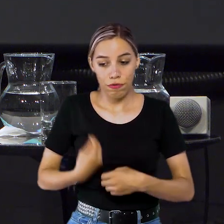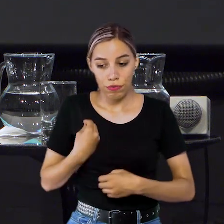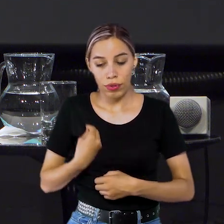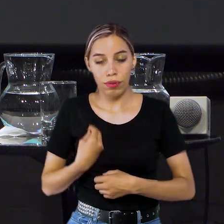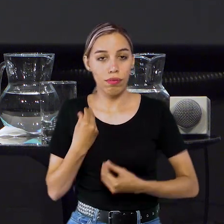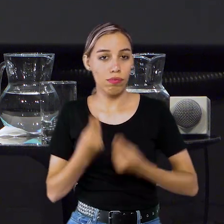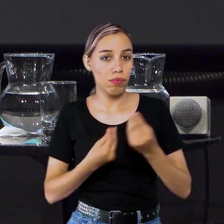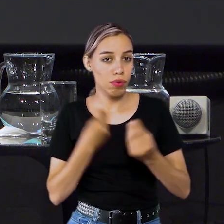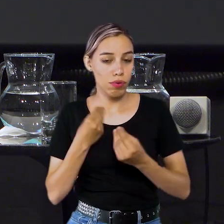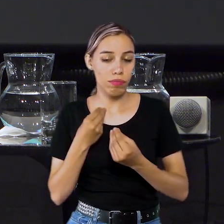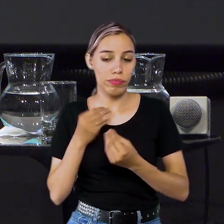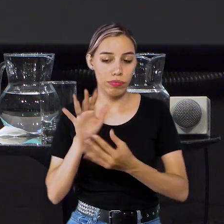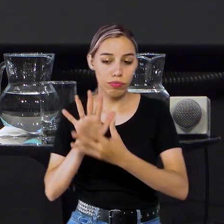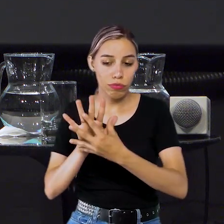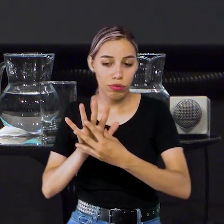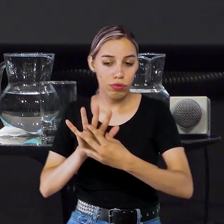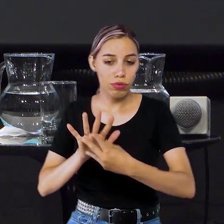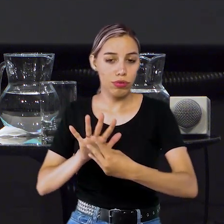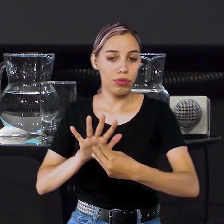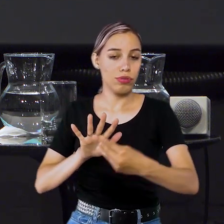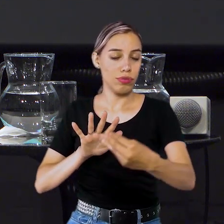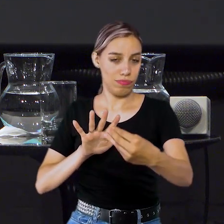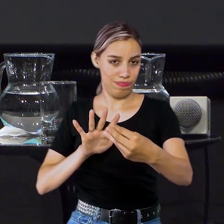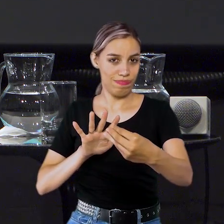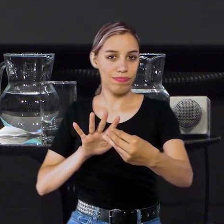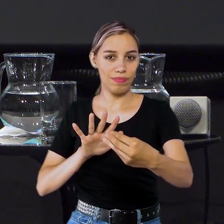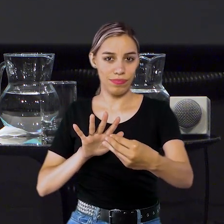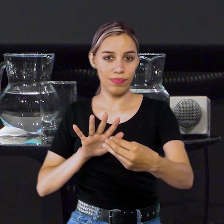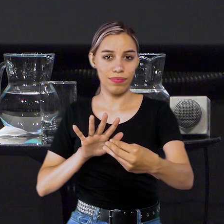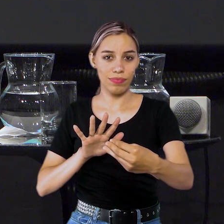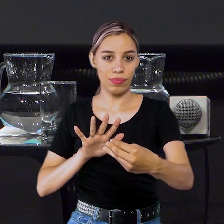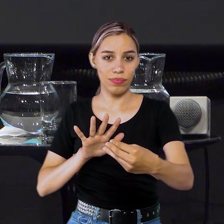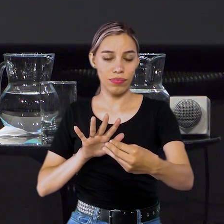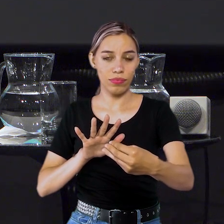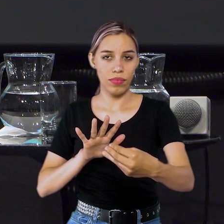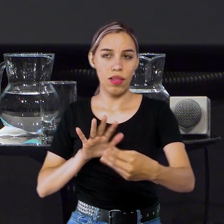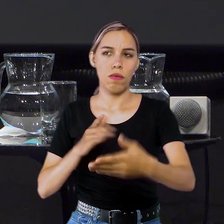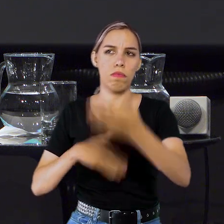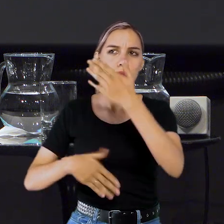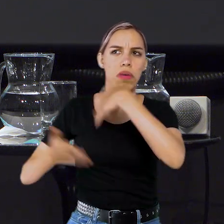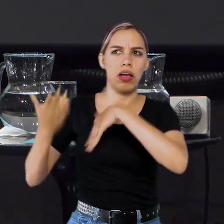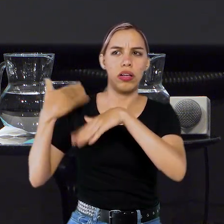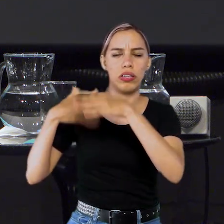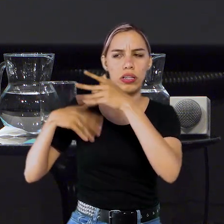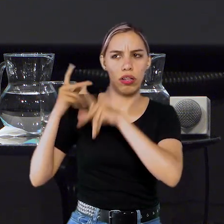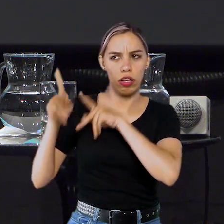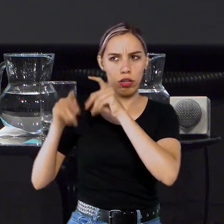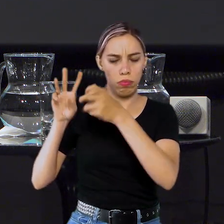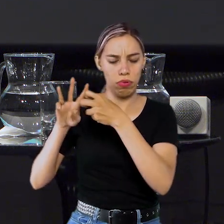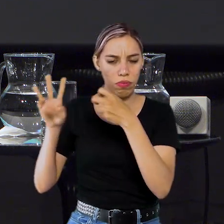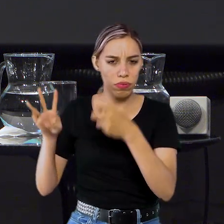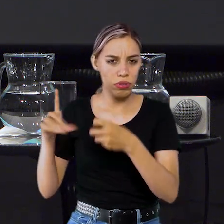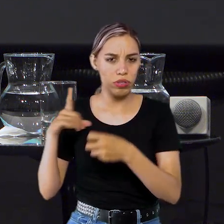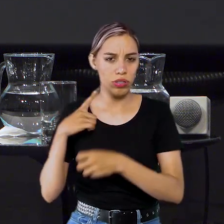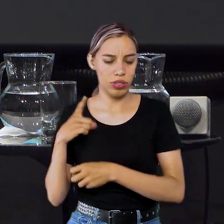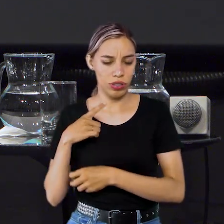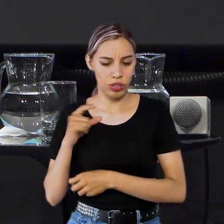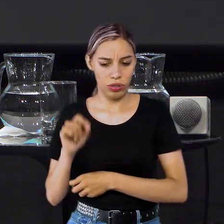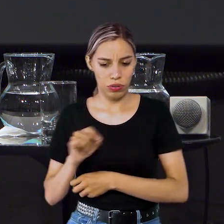vivem nesse Urupá. Há muitos anos passados, eles tinham